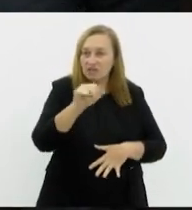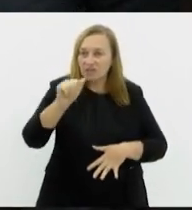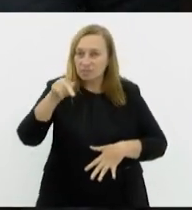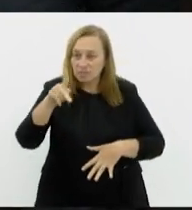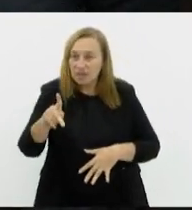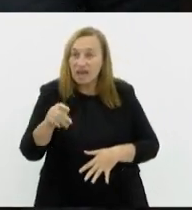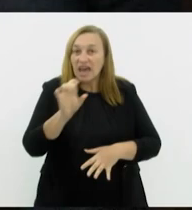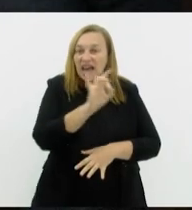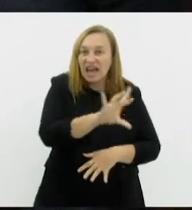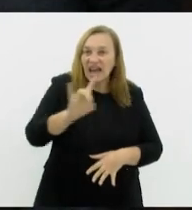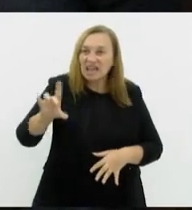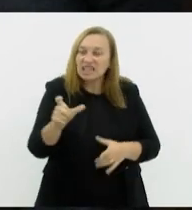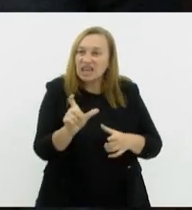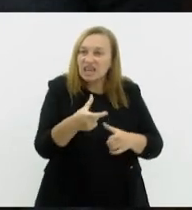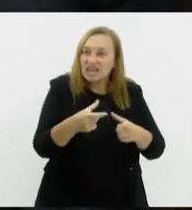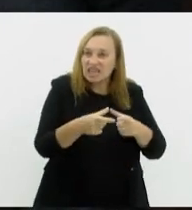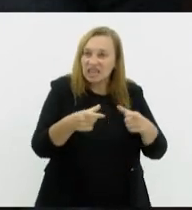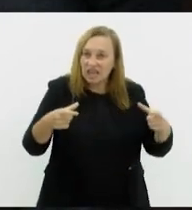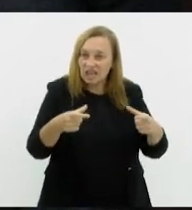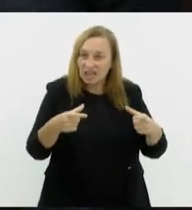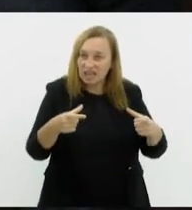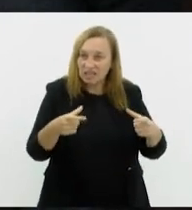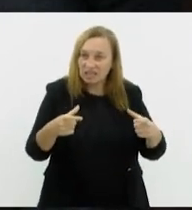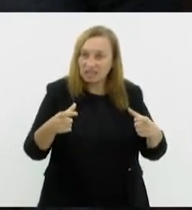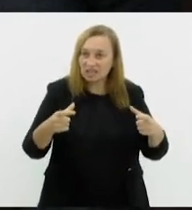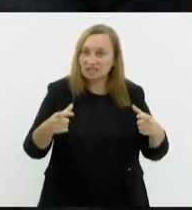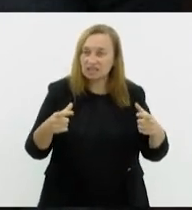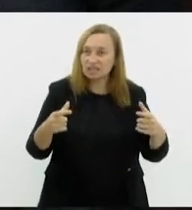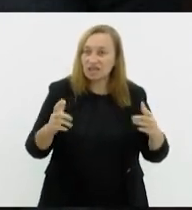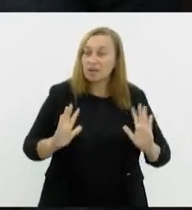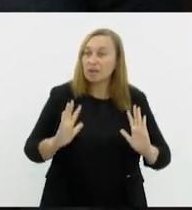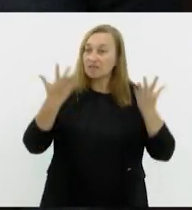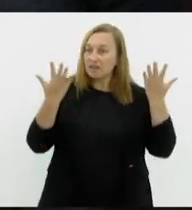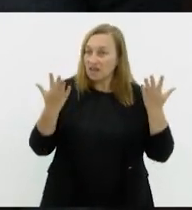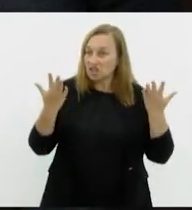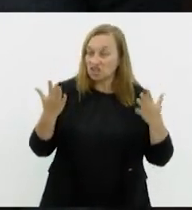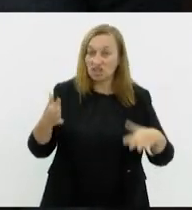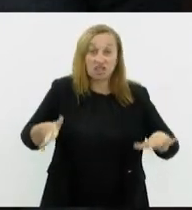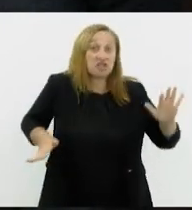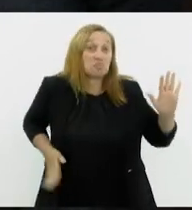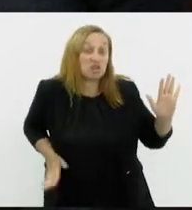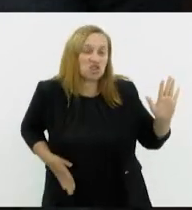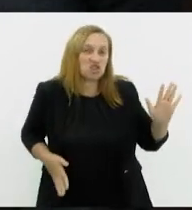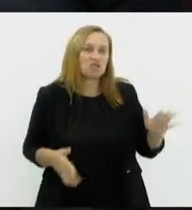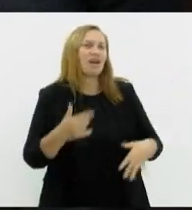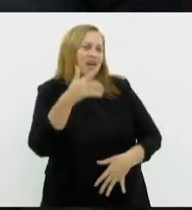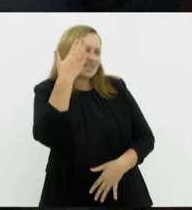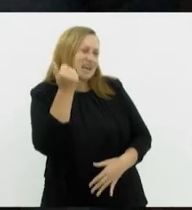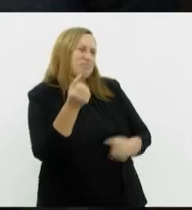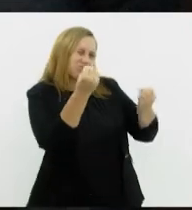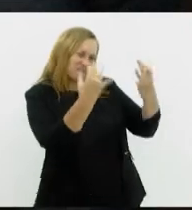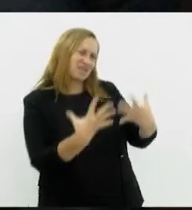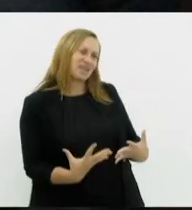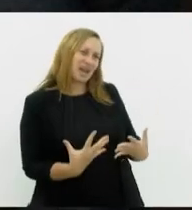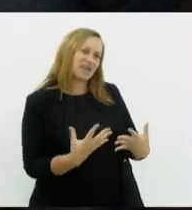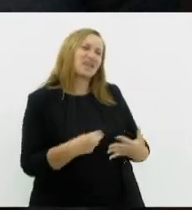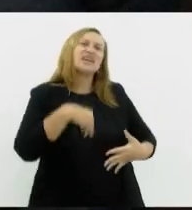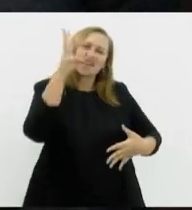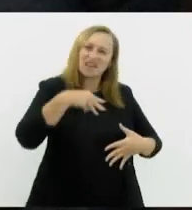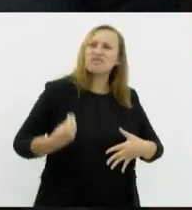ingresso para custear a farra de malandro que está ali estava, eu não sei se Vossa Excelência estava, porque sabe com tantos detalhes quem estava ali, talvez